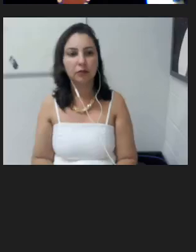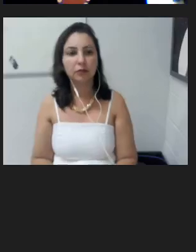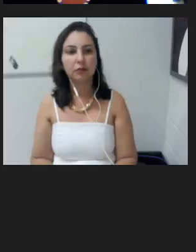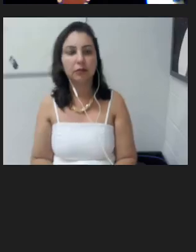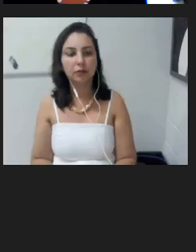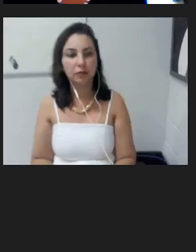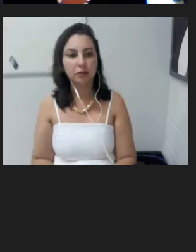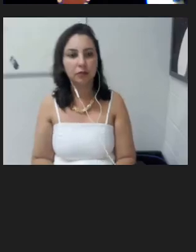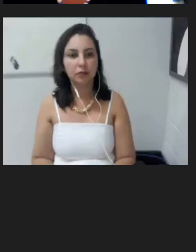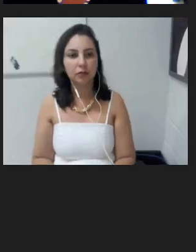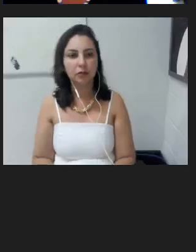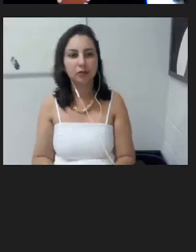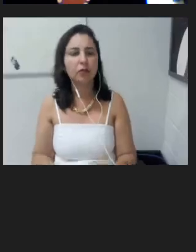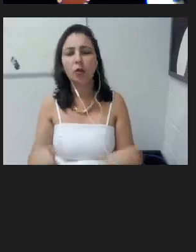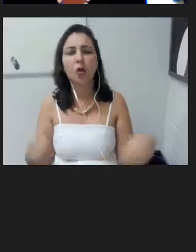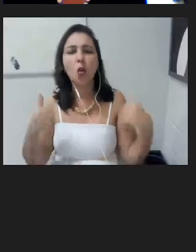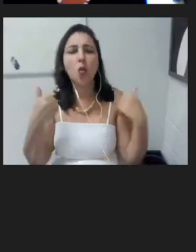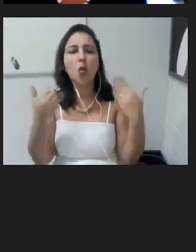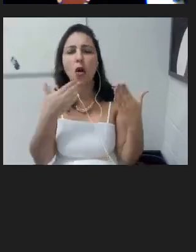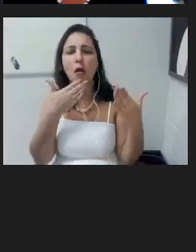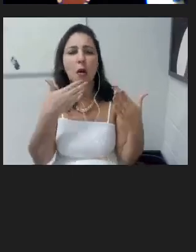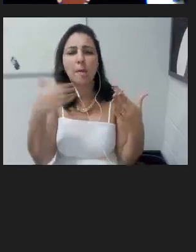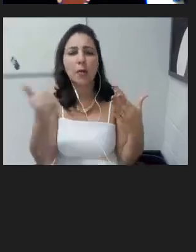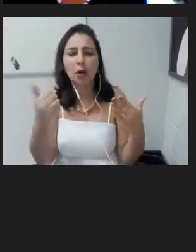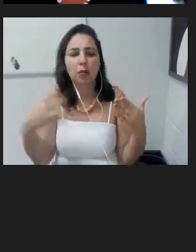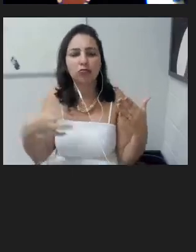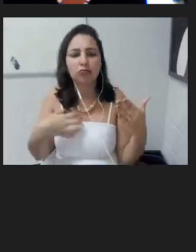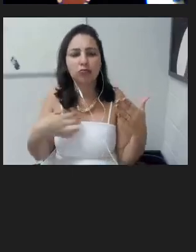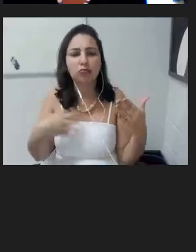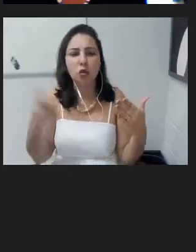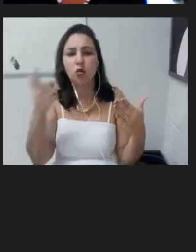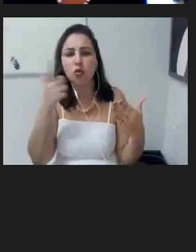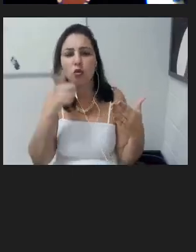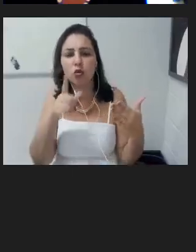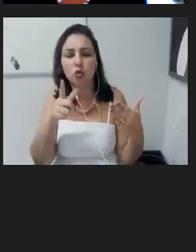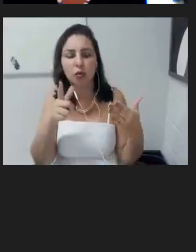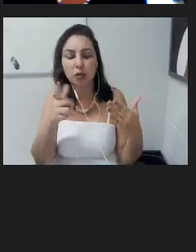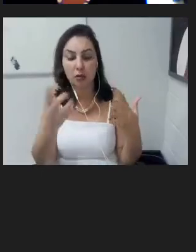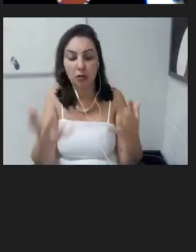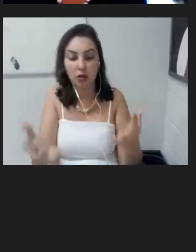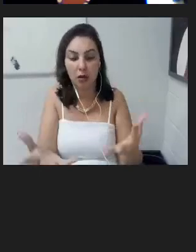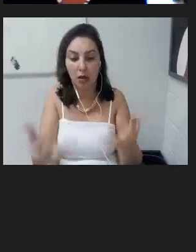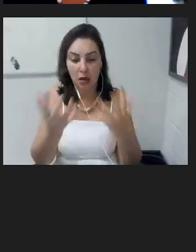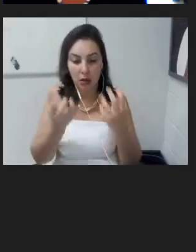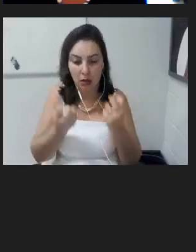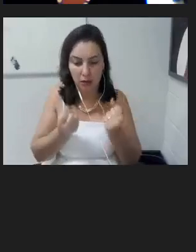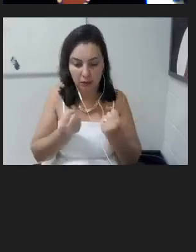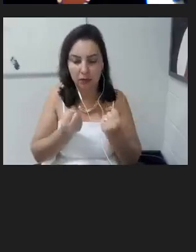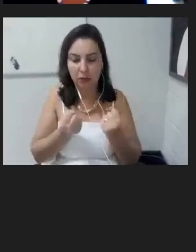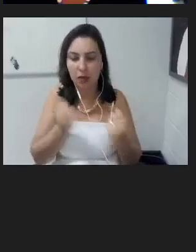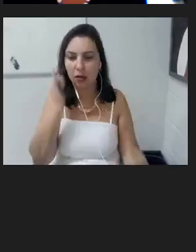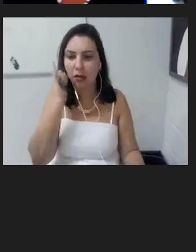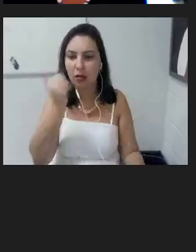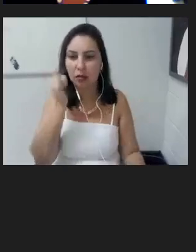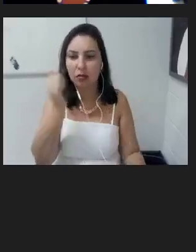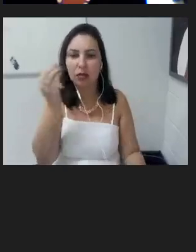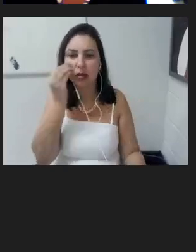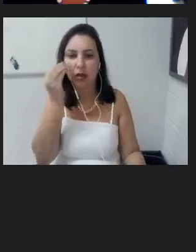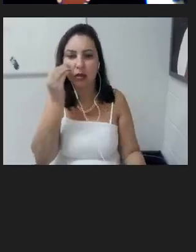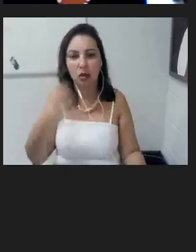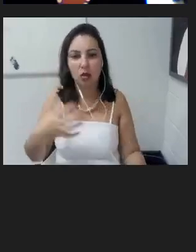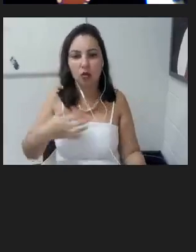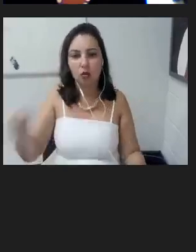Primeiro seria, qual a melhor forma de abordagem e acompanhamento de um estudante que relata tentativa de suicídio?